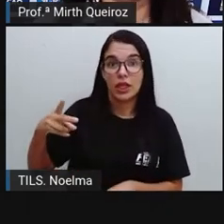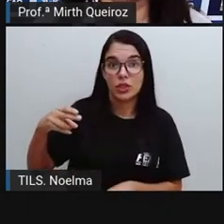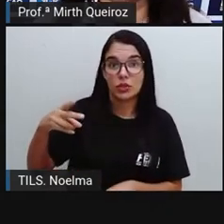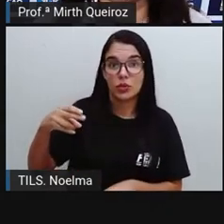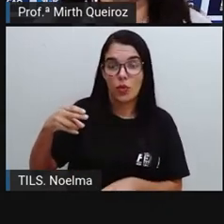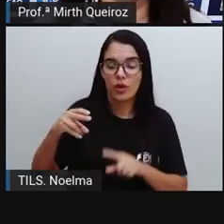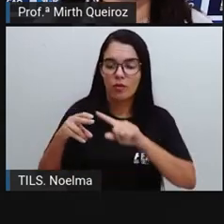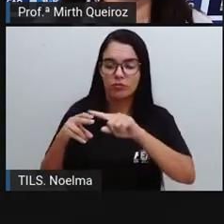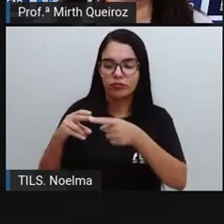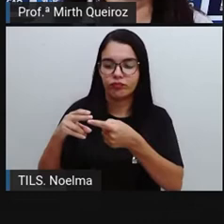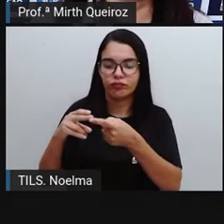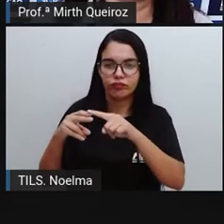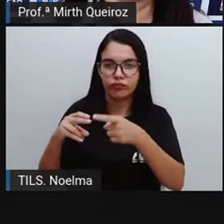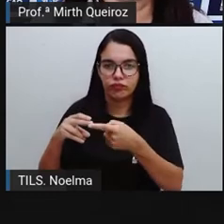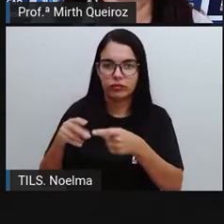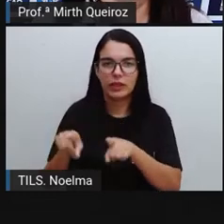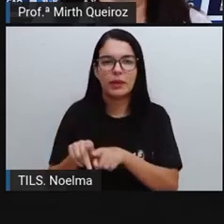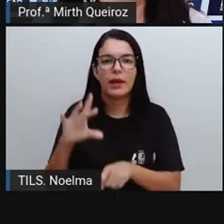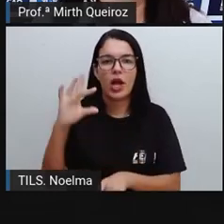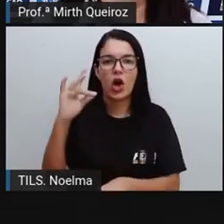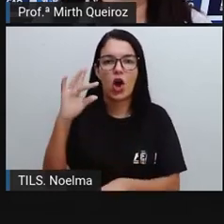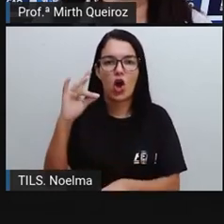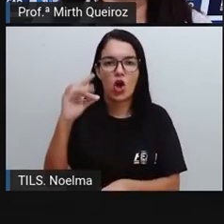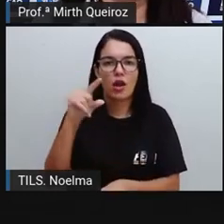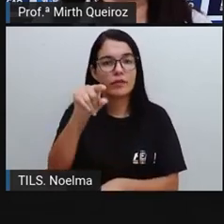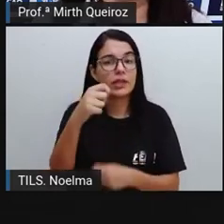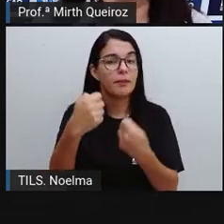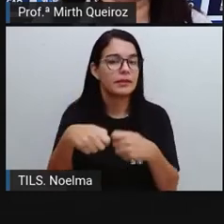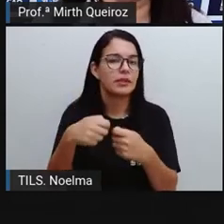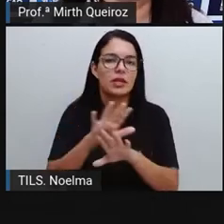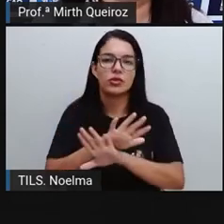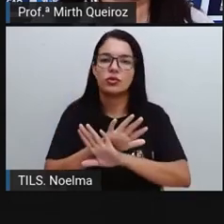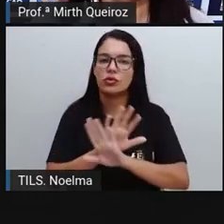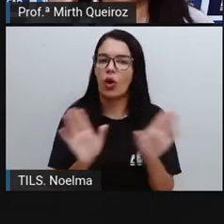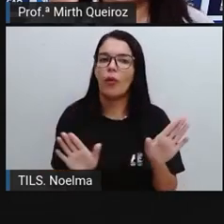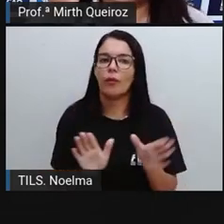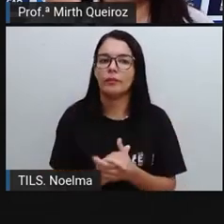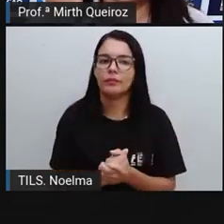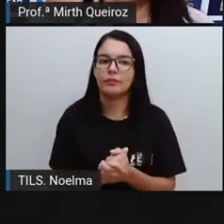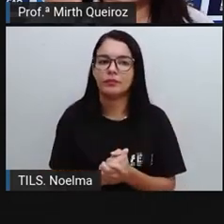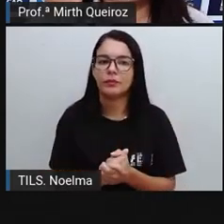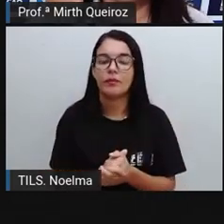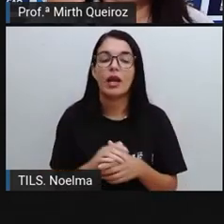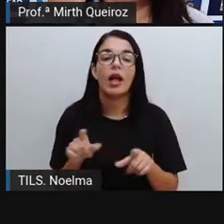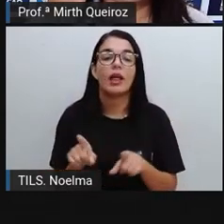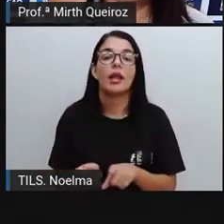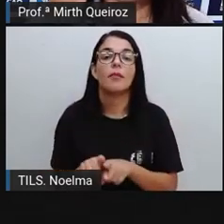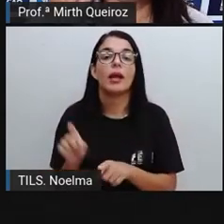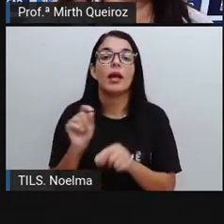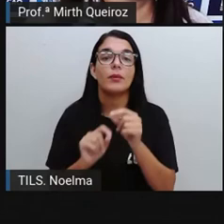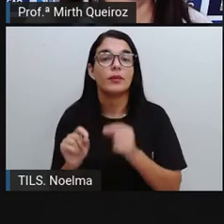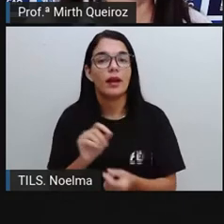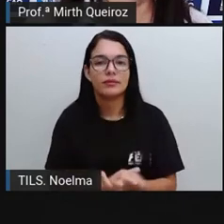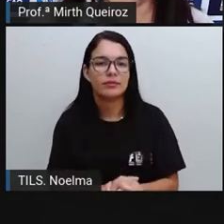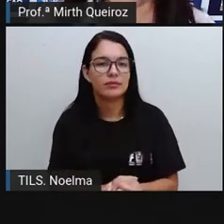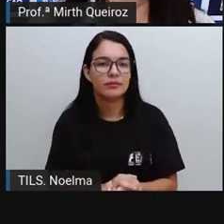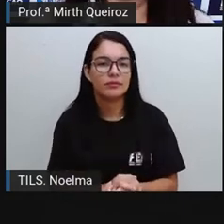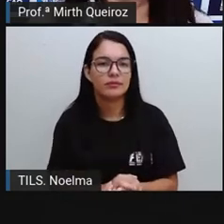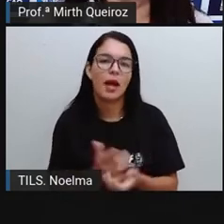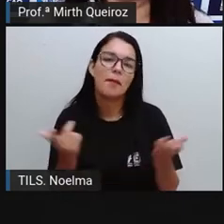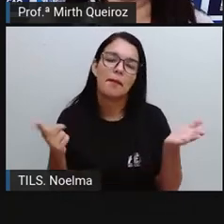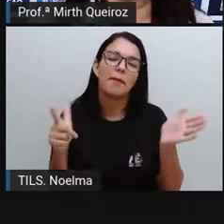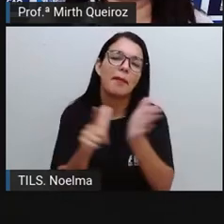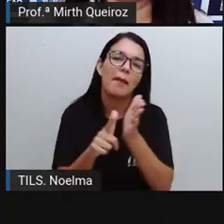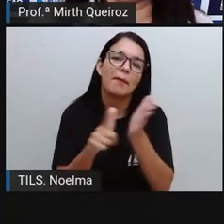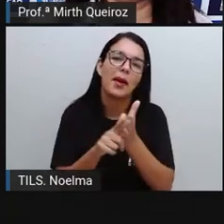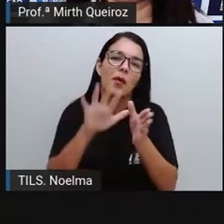se machuquem e cola. Será o que vocês irão precisar. E precisarão também, obviamente, de um papel,